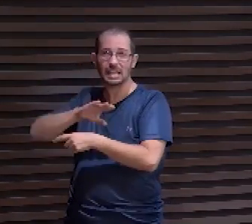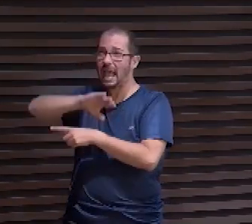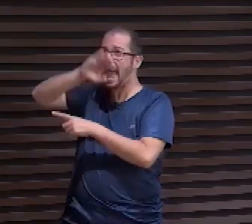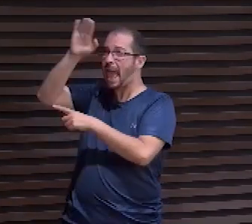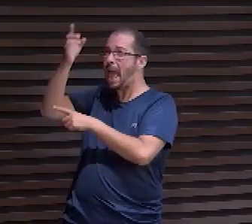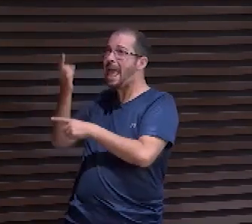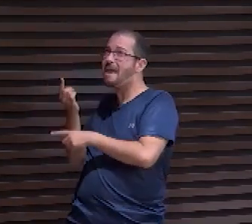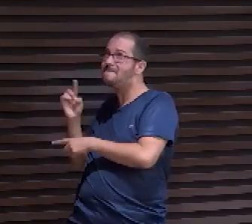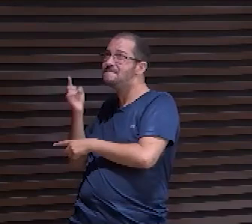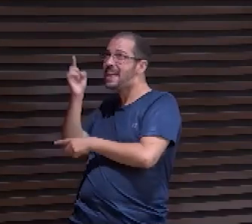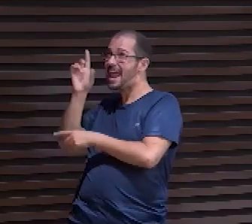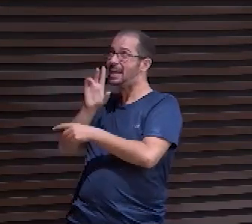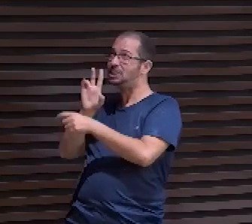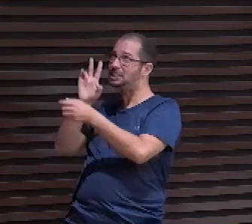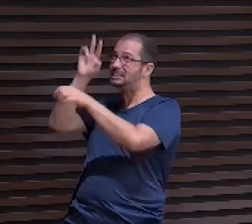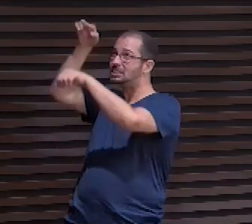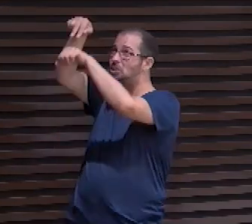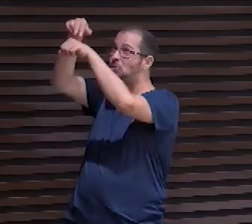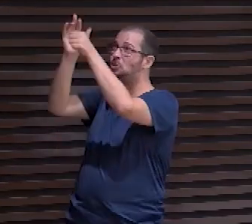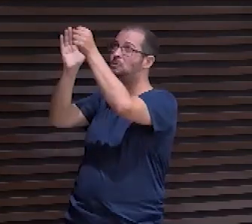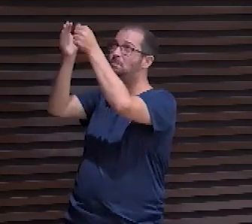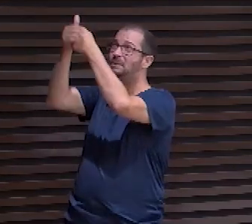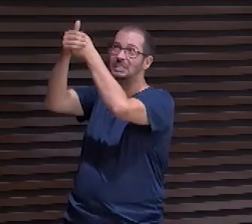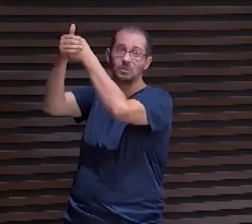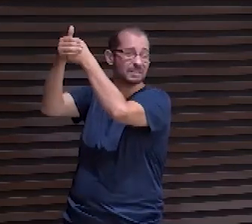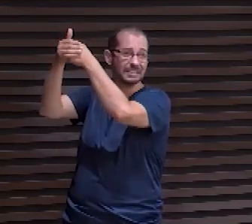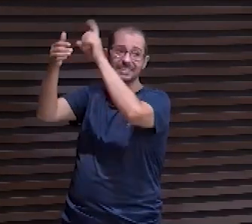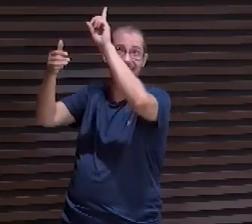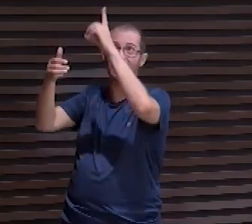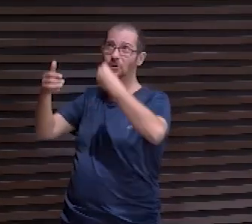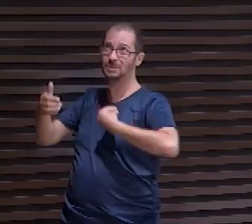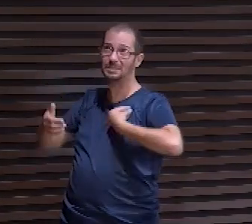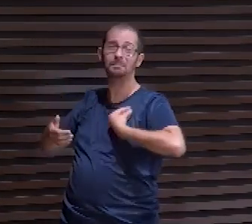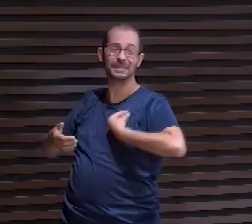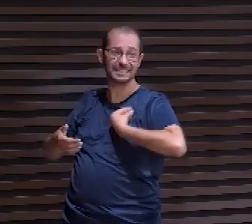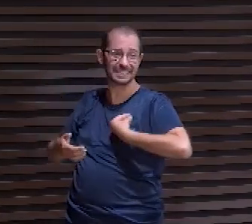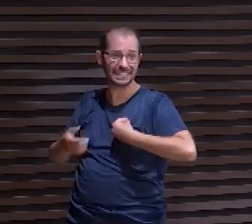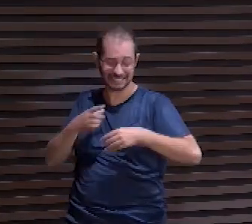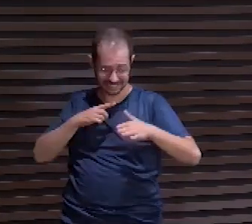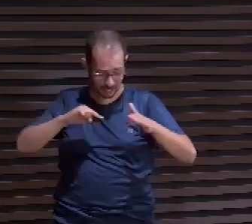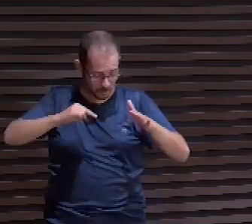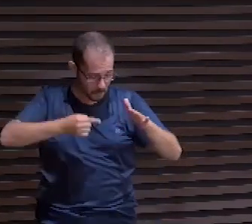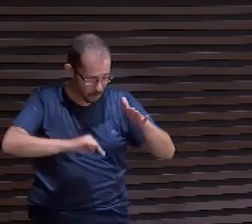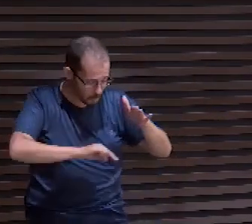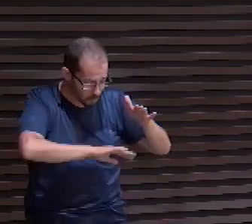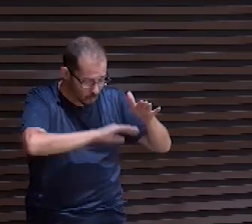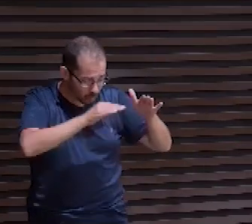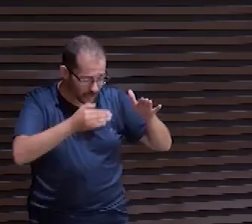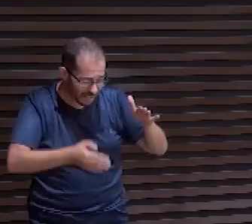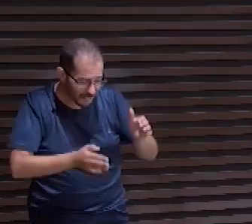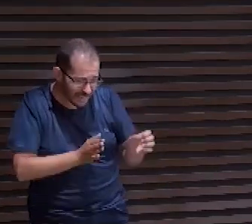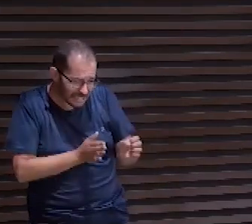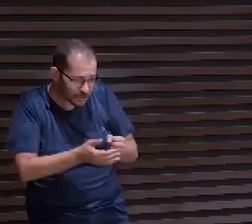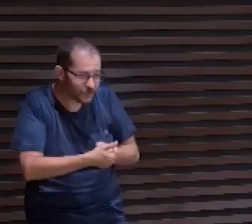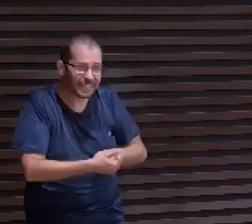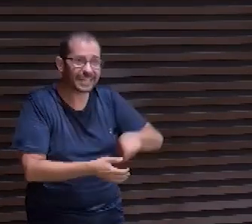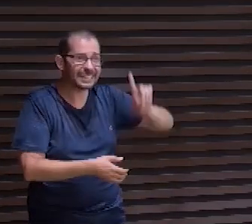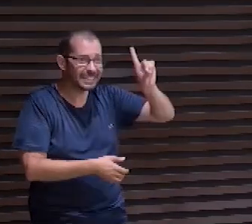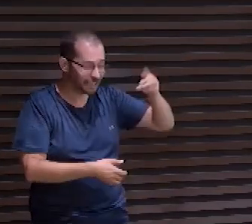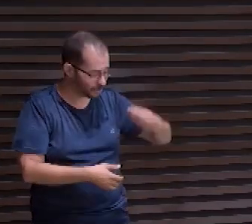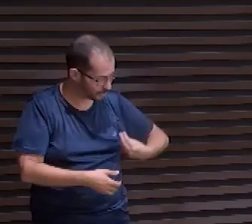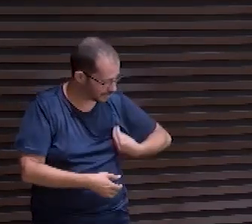estás. E se eu descer ao profundo das cavernas, aí tu estás. Se eu entrar na sepultura, tu